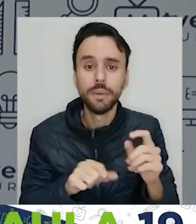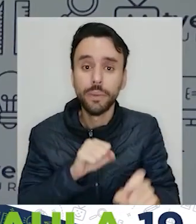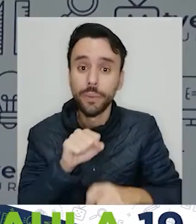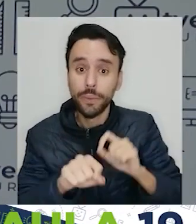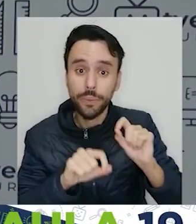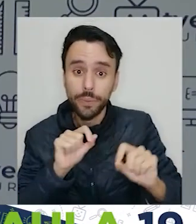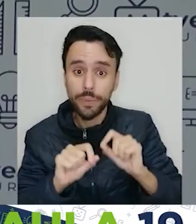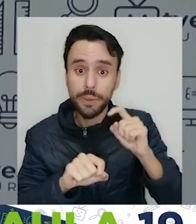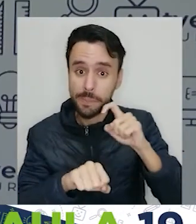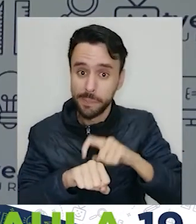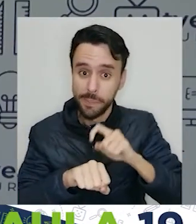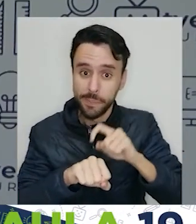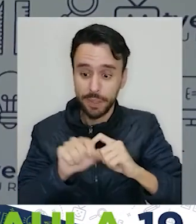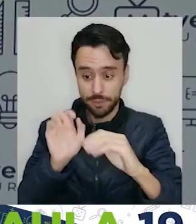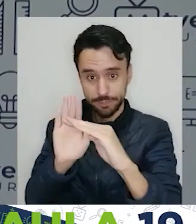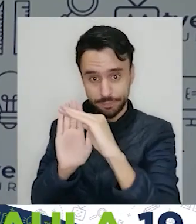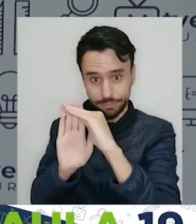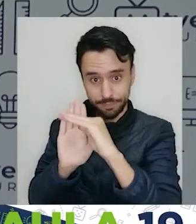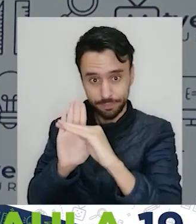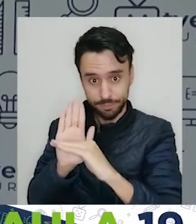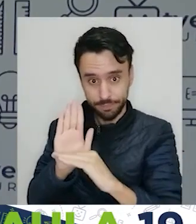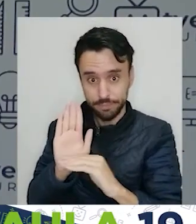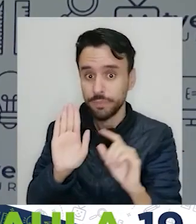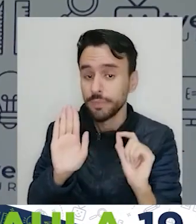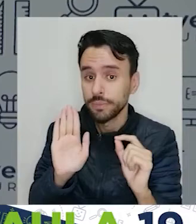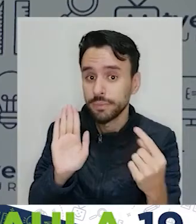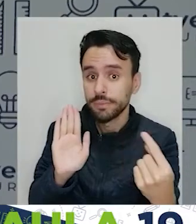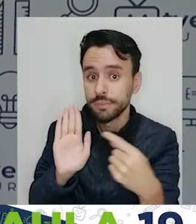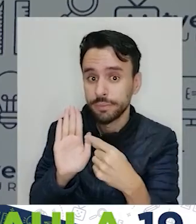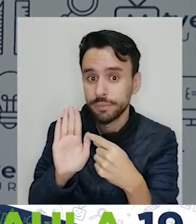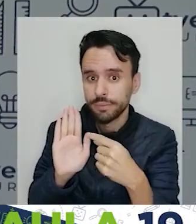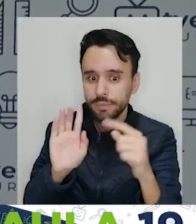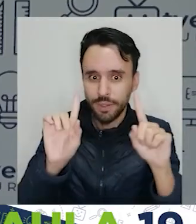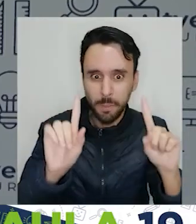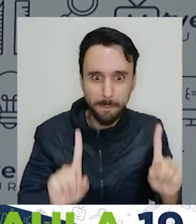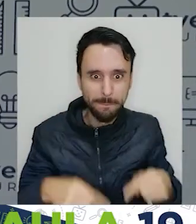lá da nossa rotina que fala sobre